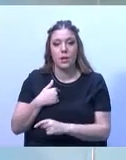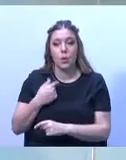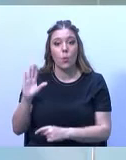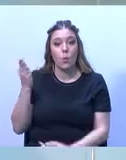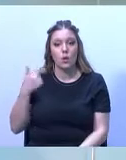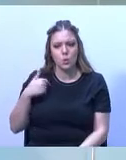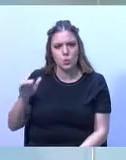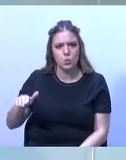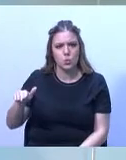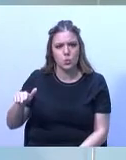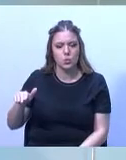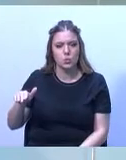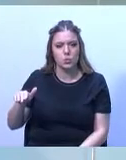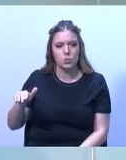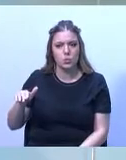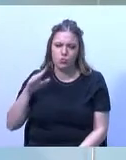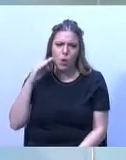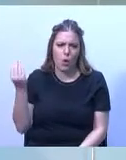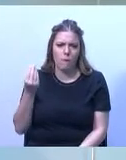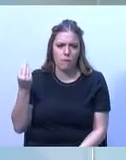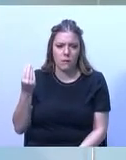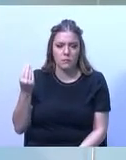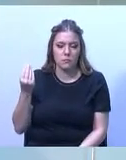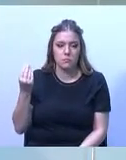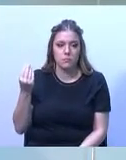miúdo já na idade adolescente,